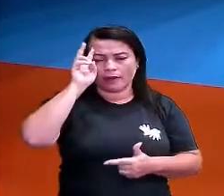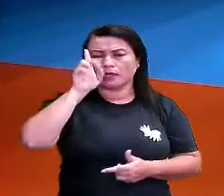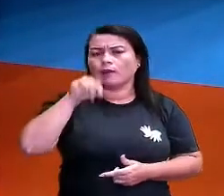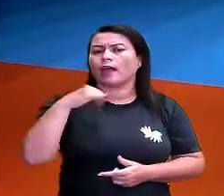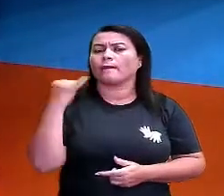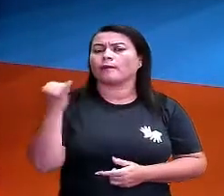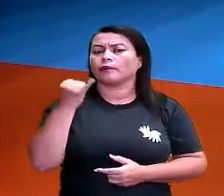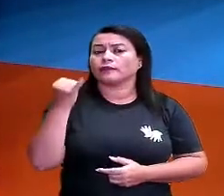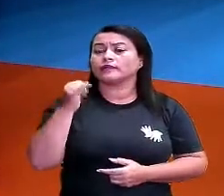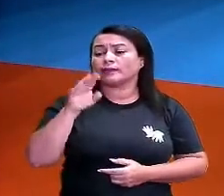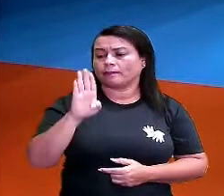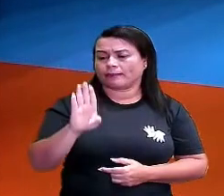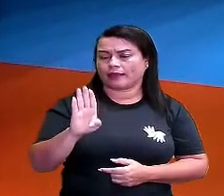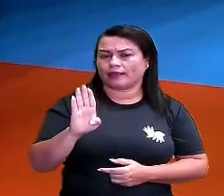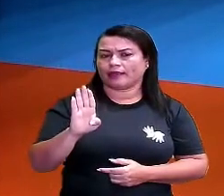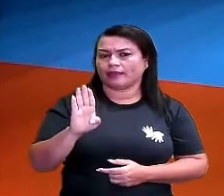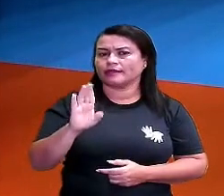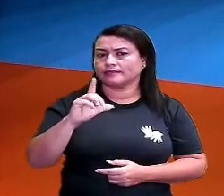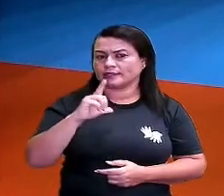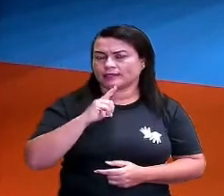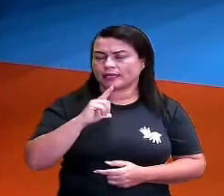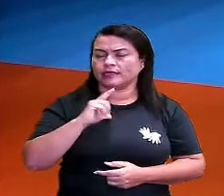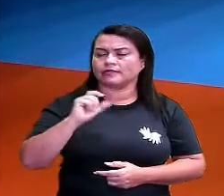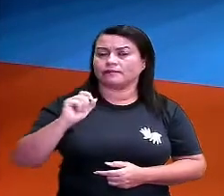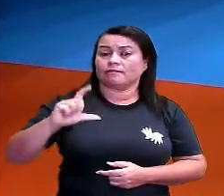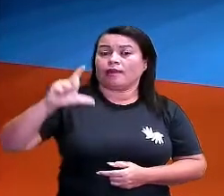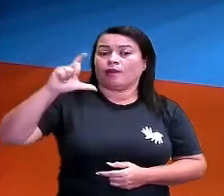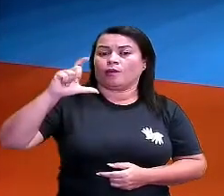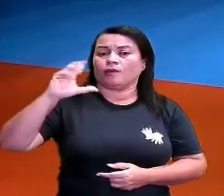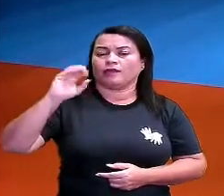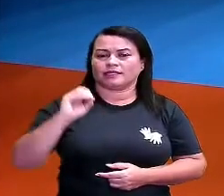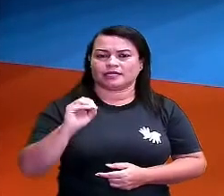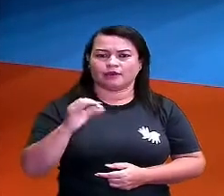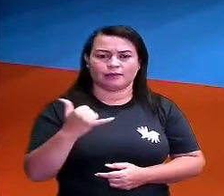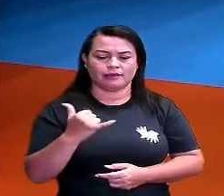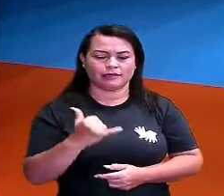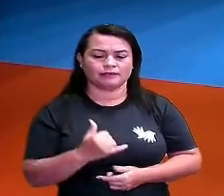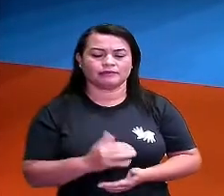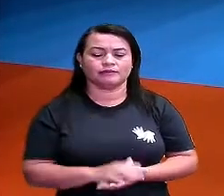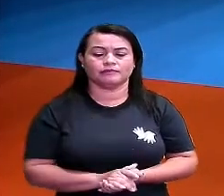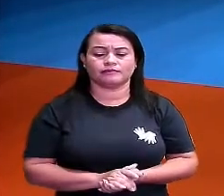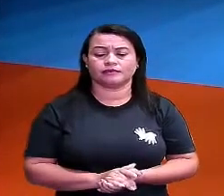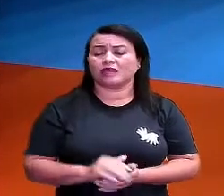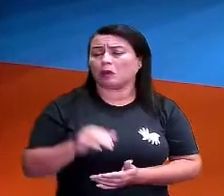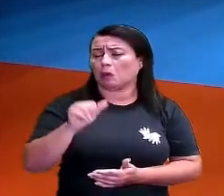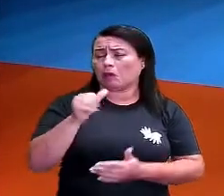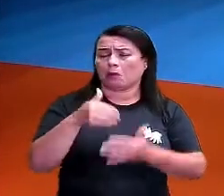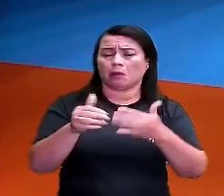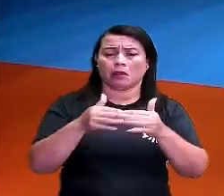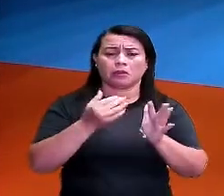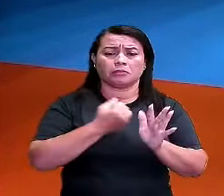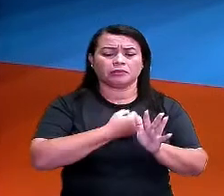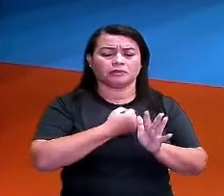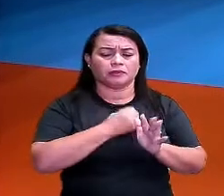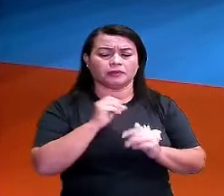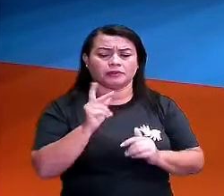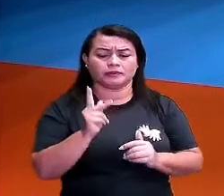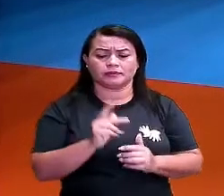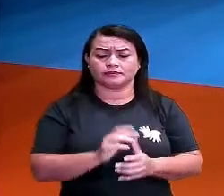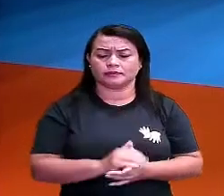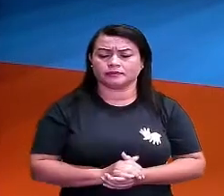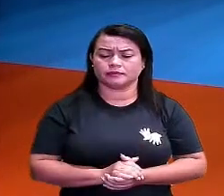importante que B seja maior do que 0. Beleza? E A qualquer número.